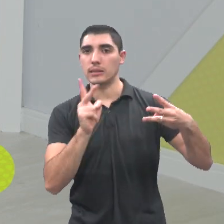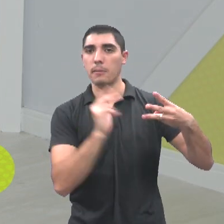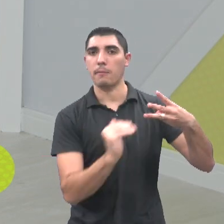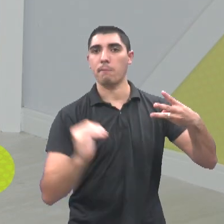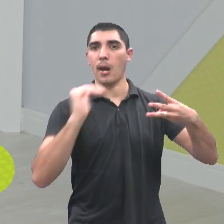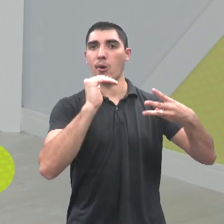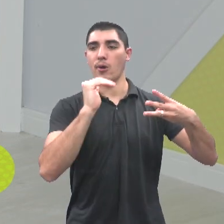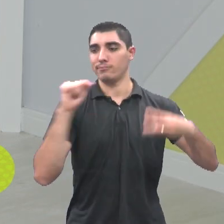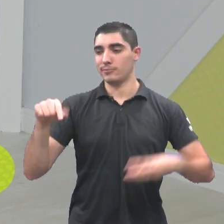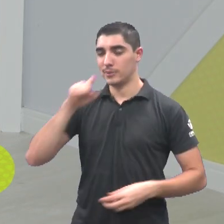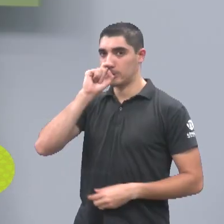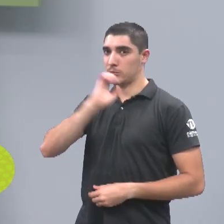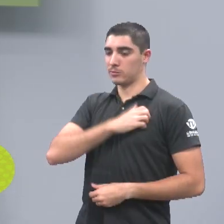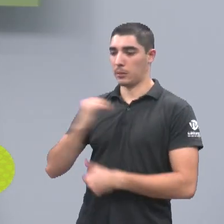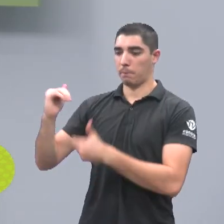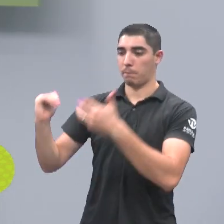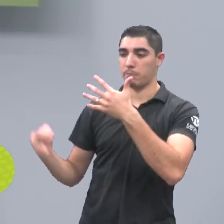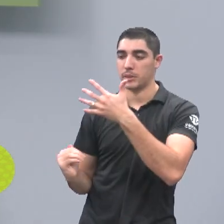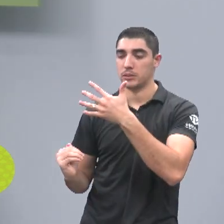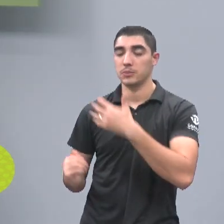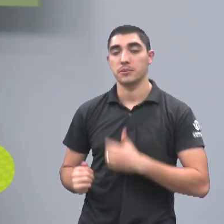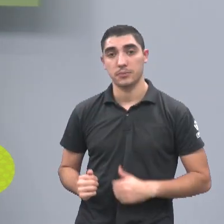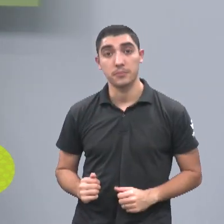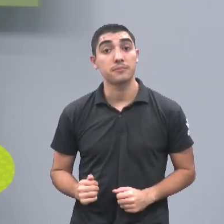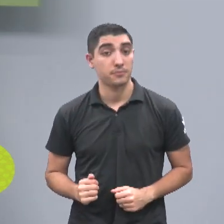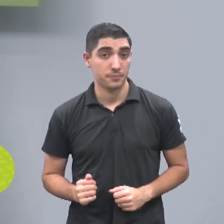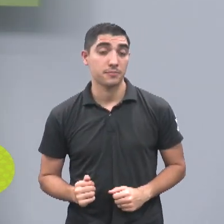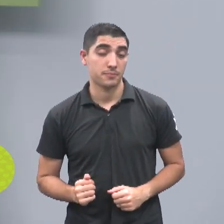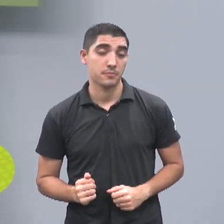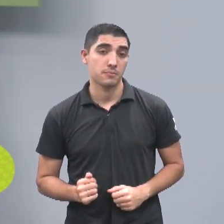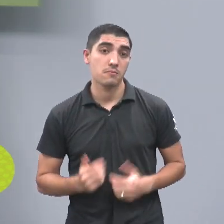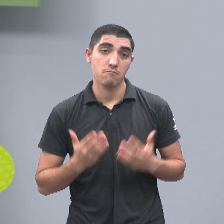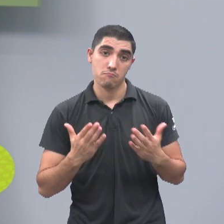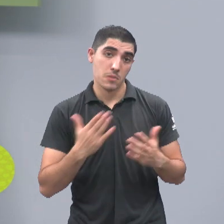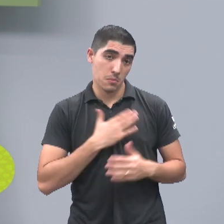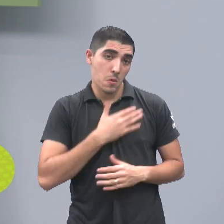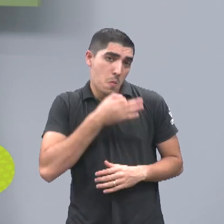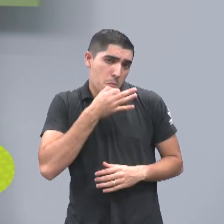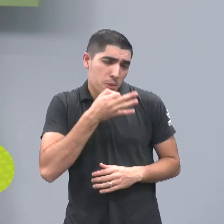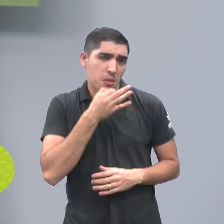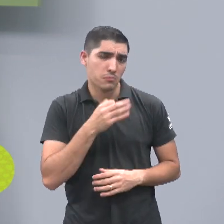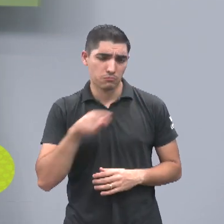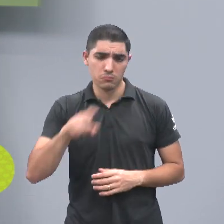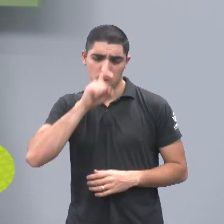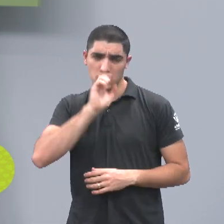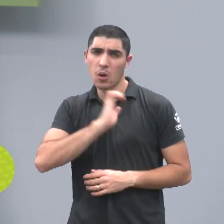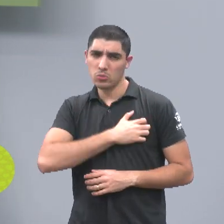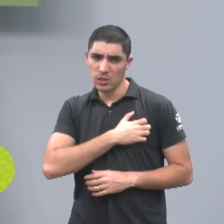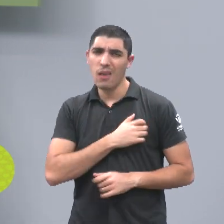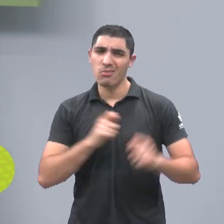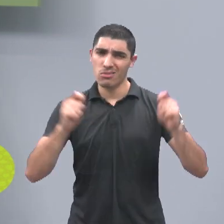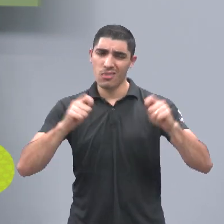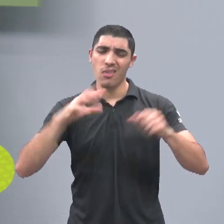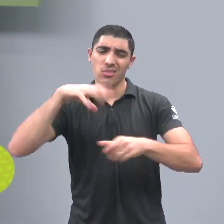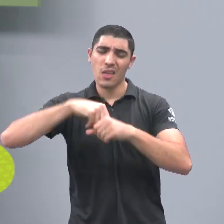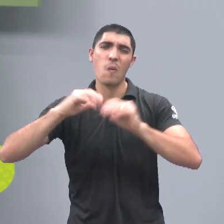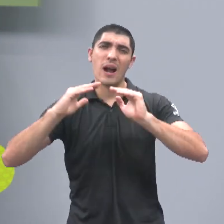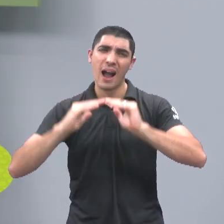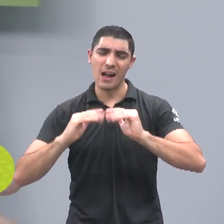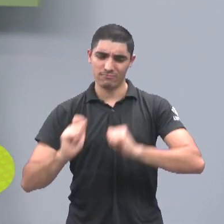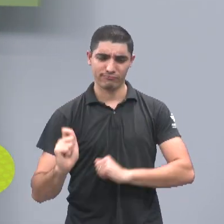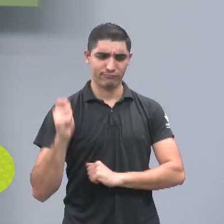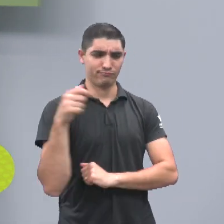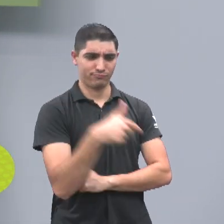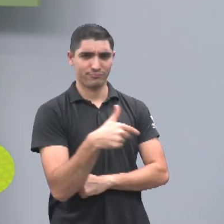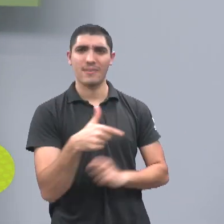São José. E aí eu acho que o São José ainda assim é favorito contra o 15 de Piracicaba, por jogar em casa com a força da torcida. O 15